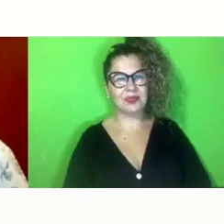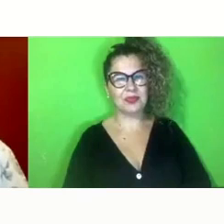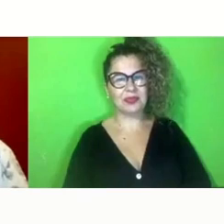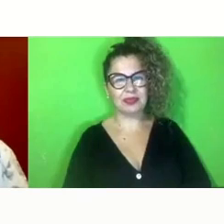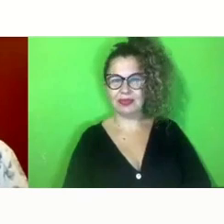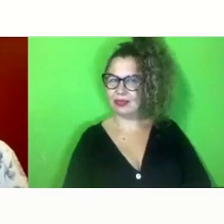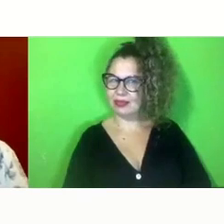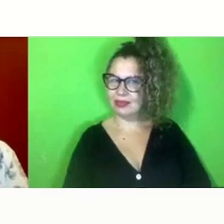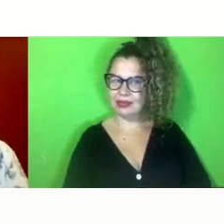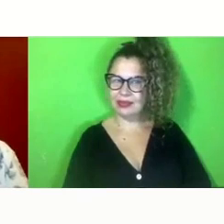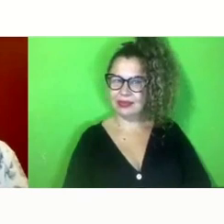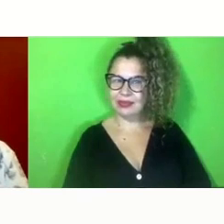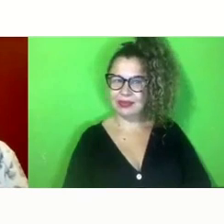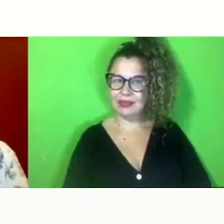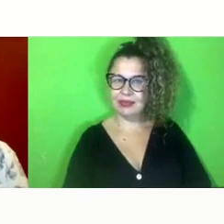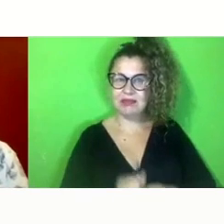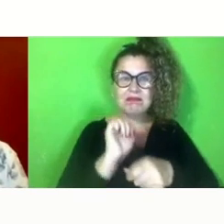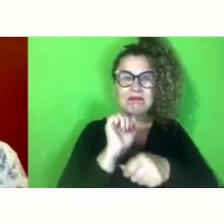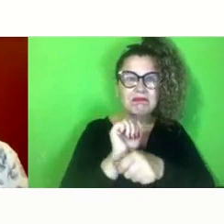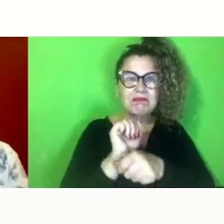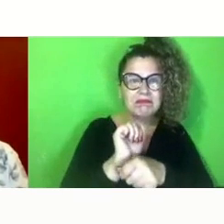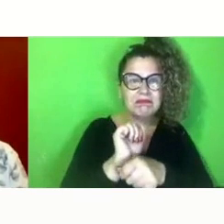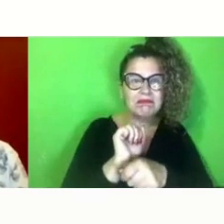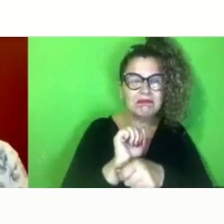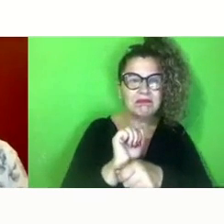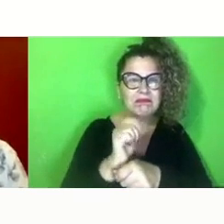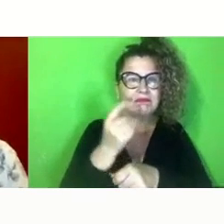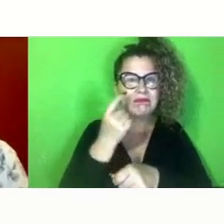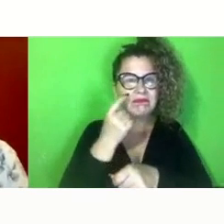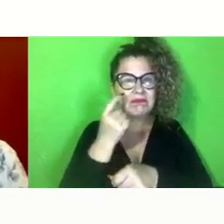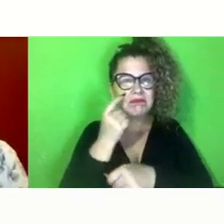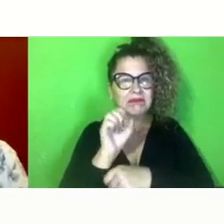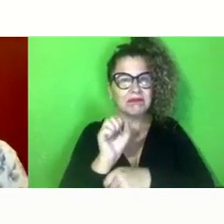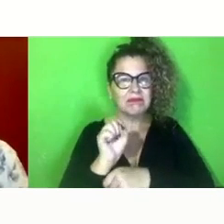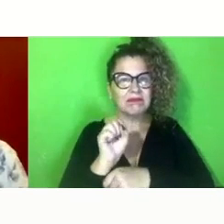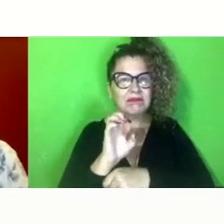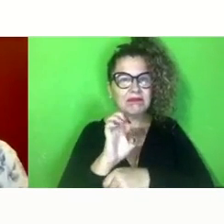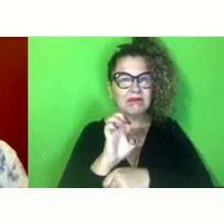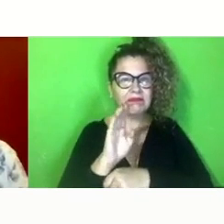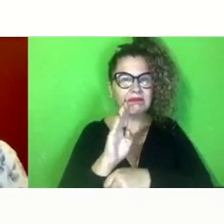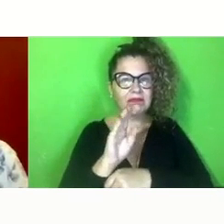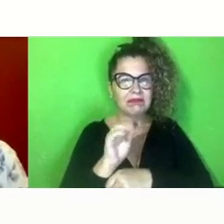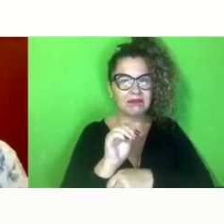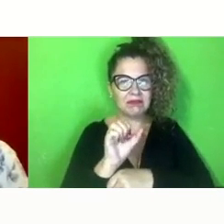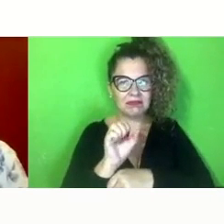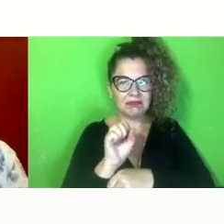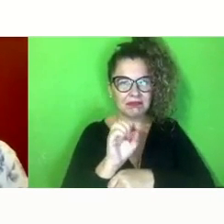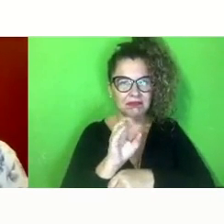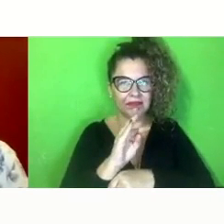Sebastião Júnior, cadê o Sebastião Júnior? Esse aqui, ó. Sebastião está aí também já.